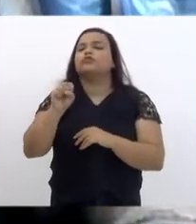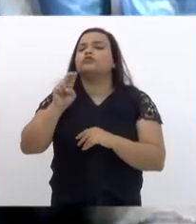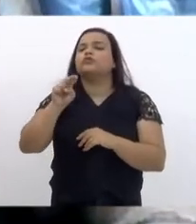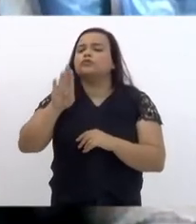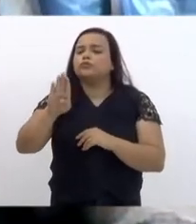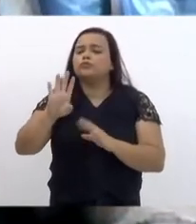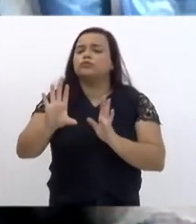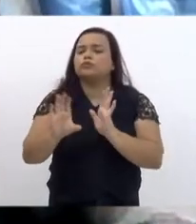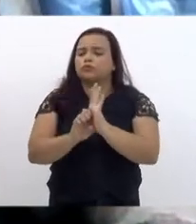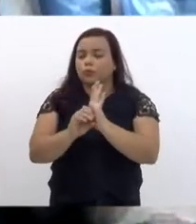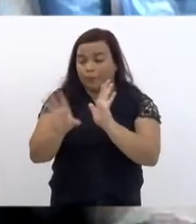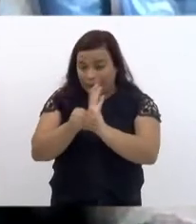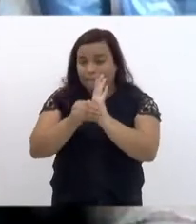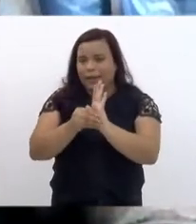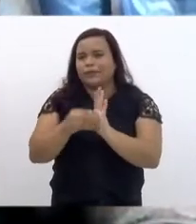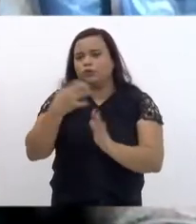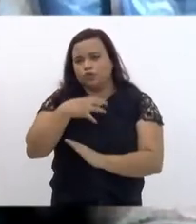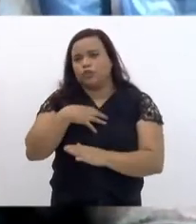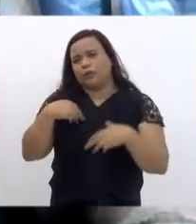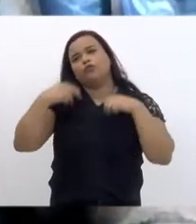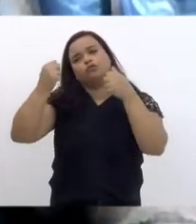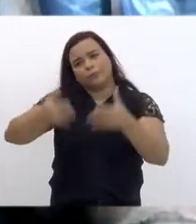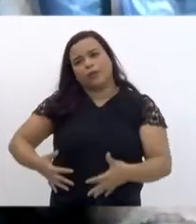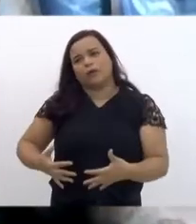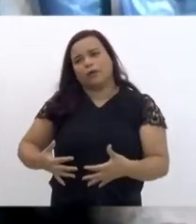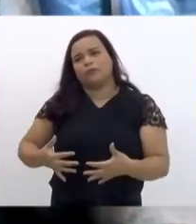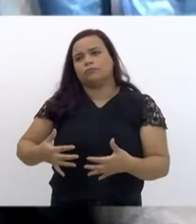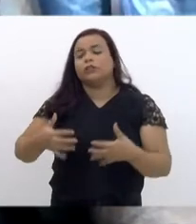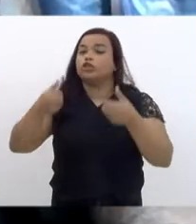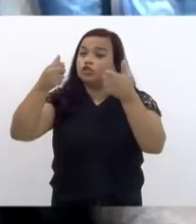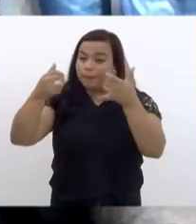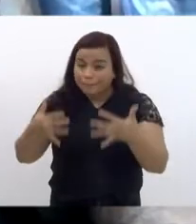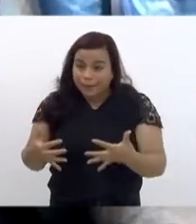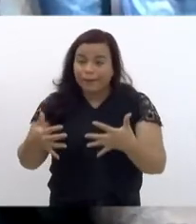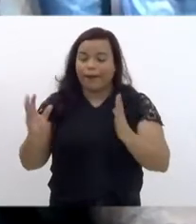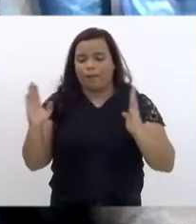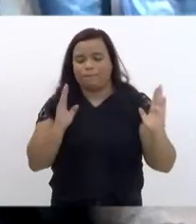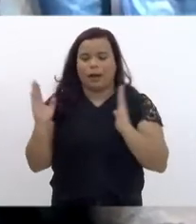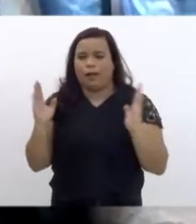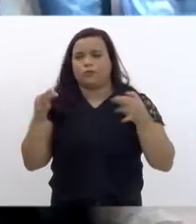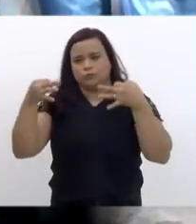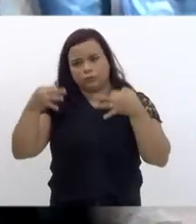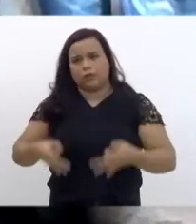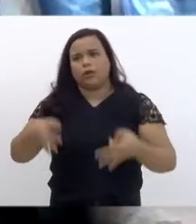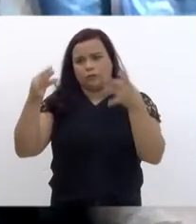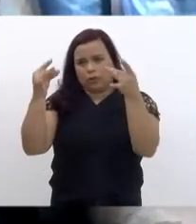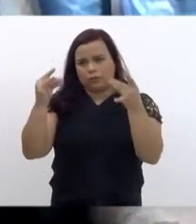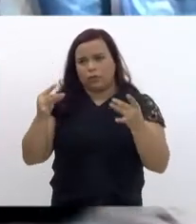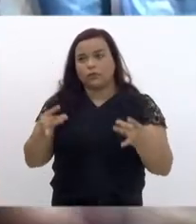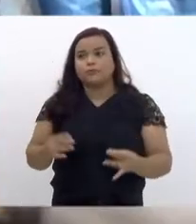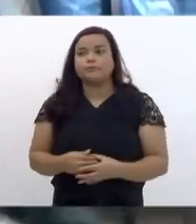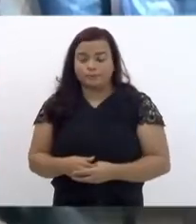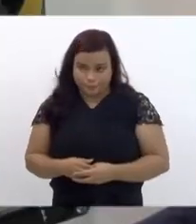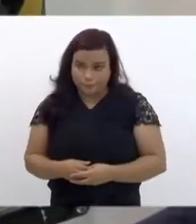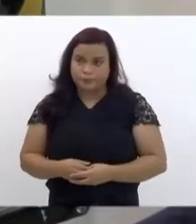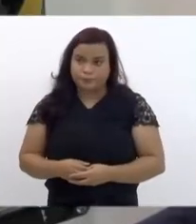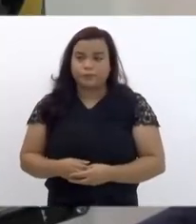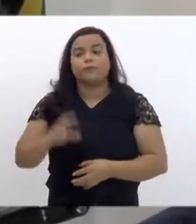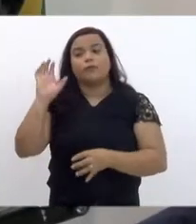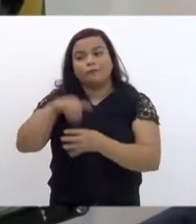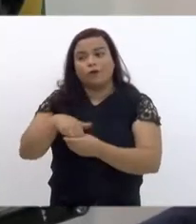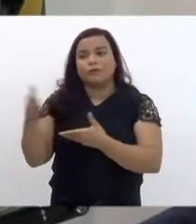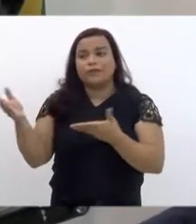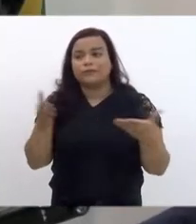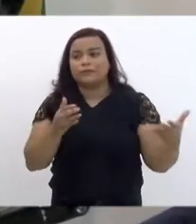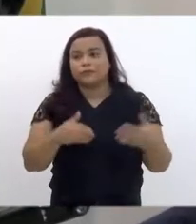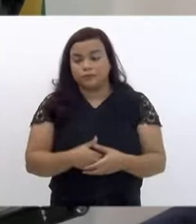na forma que eu mencionei. Ok. Mediante justificativa e por prazo determinado. Em votação,